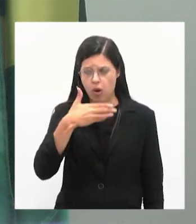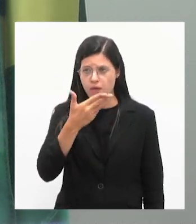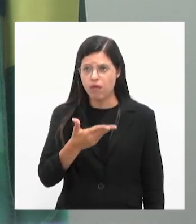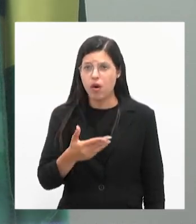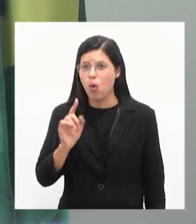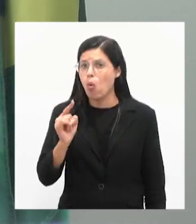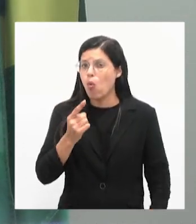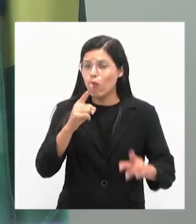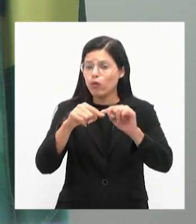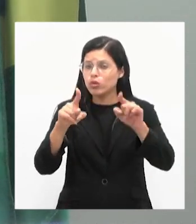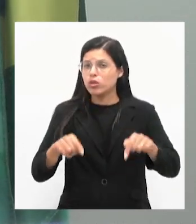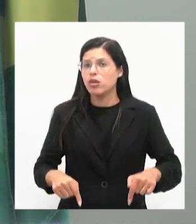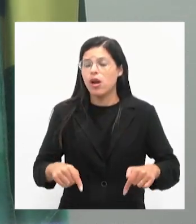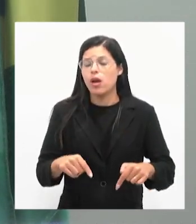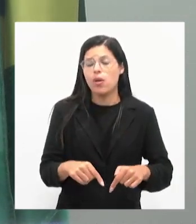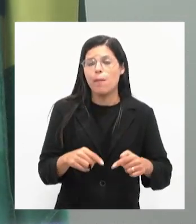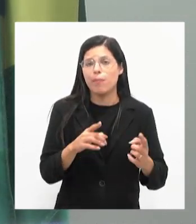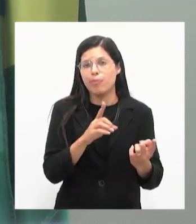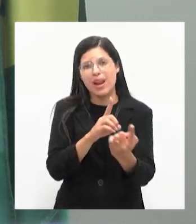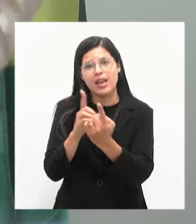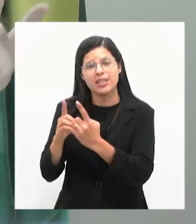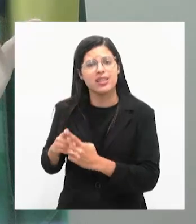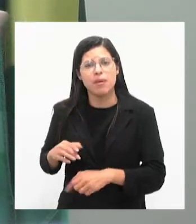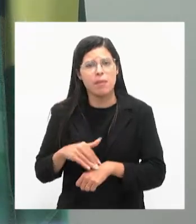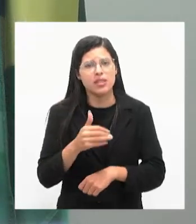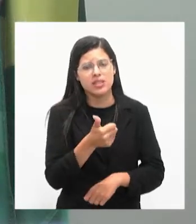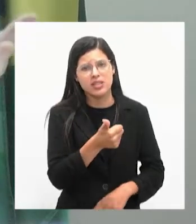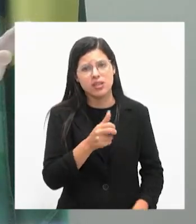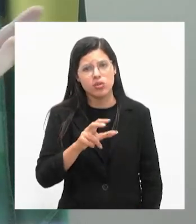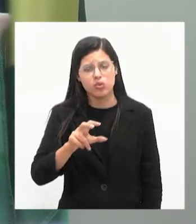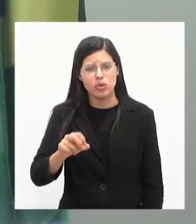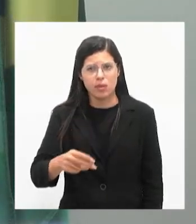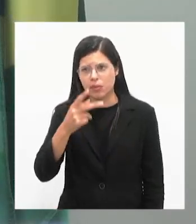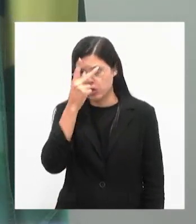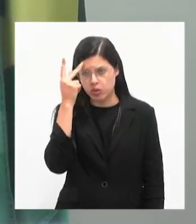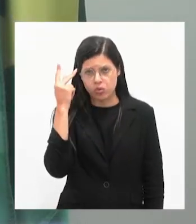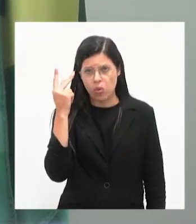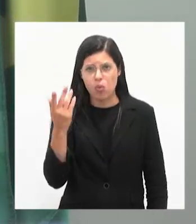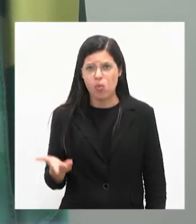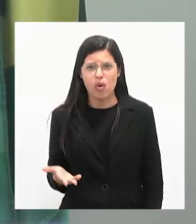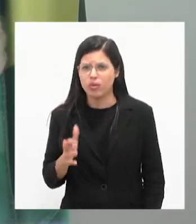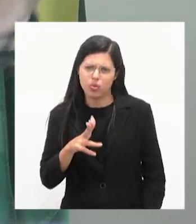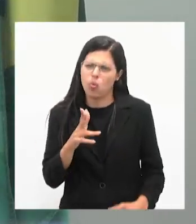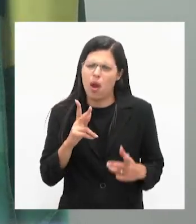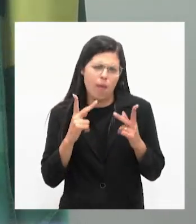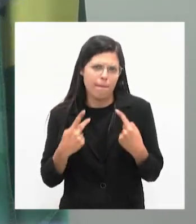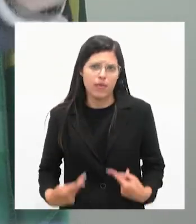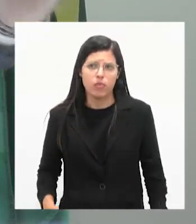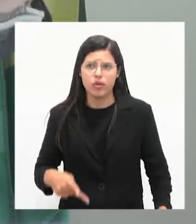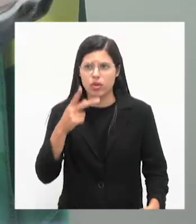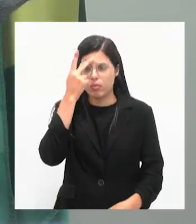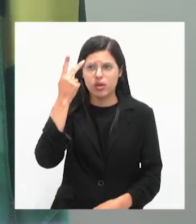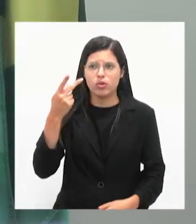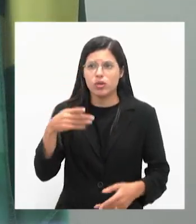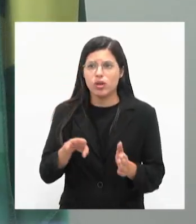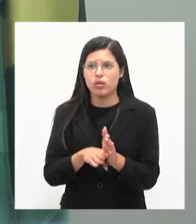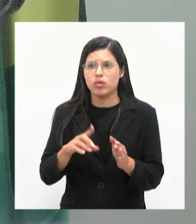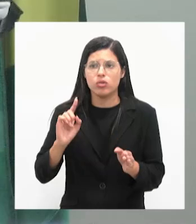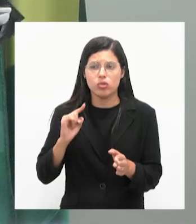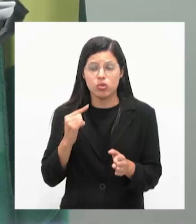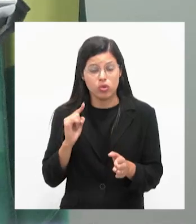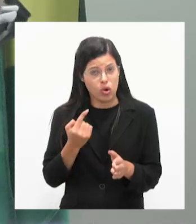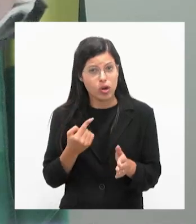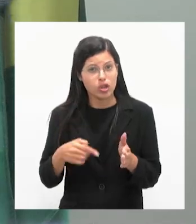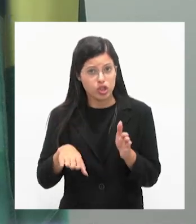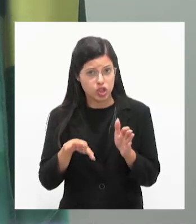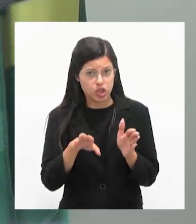de 150 pessoas, pô. É totalmente inviável isso, desumano. É inaceitável, é desumano, cara. As pessoas chegam lá nós chegamos lá 3 horas da tarde no primeiro